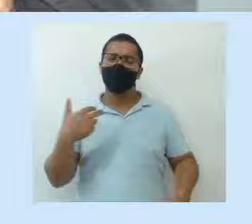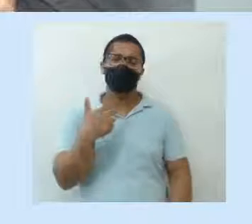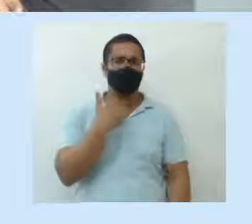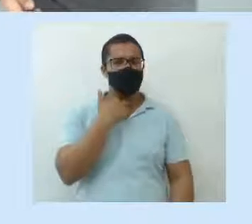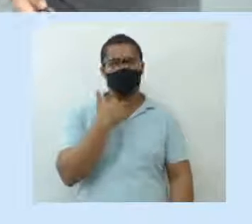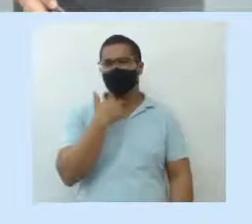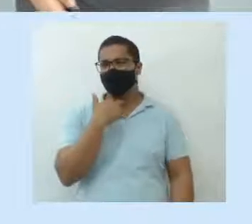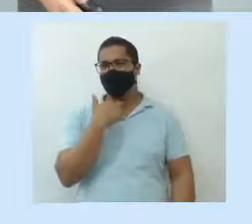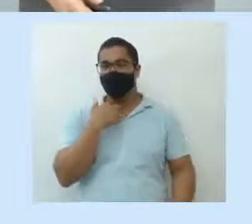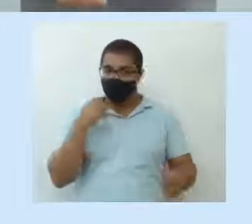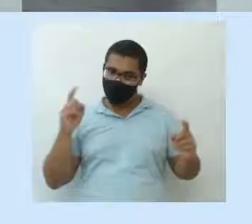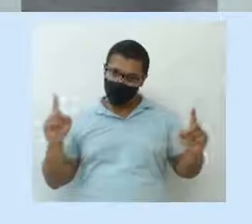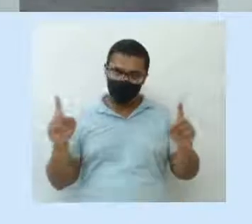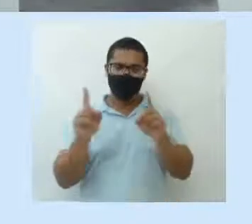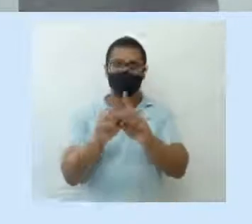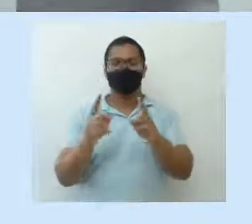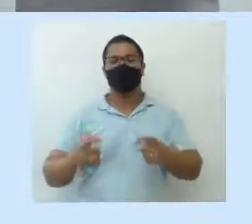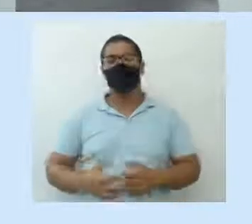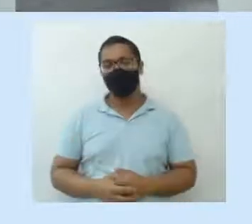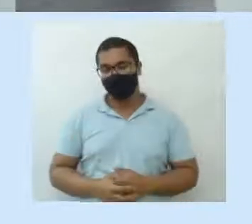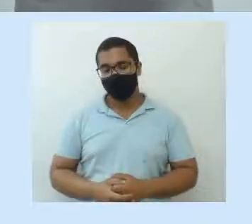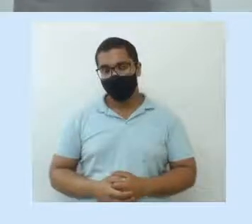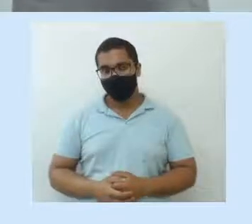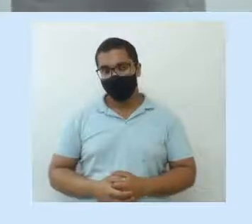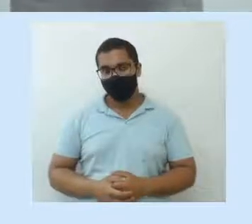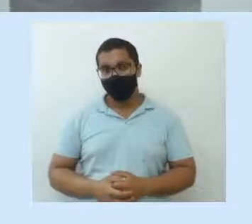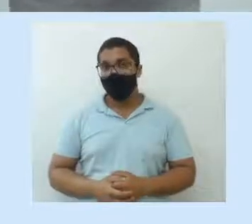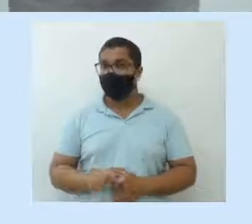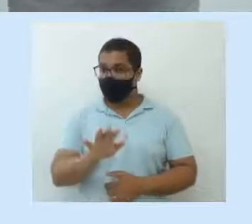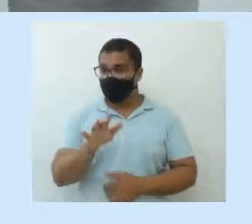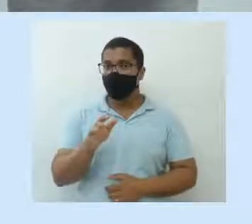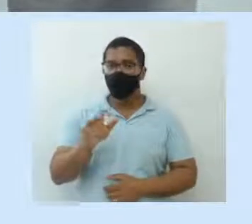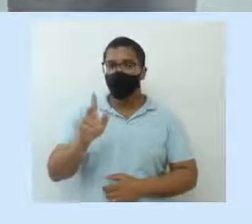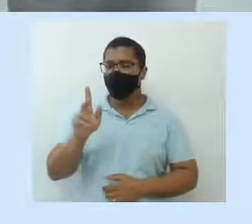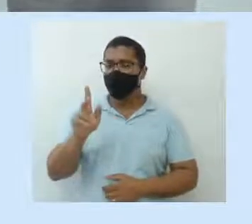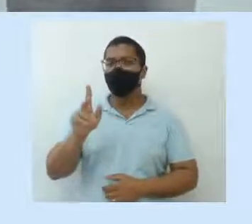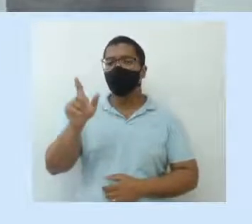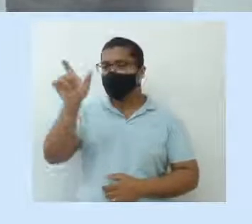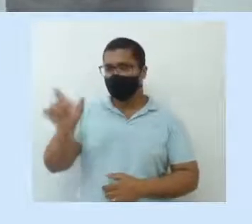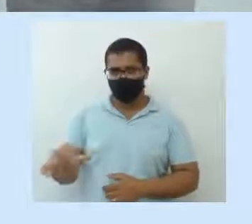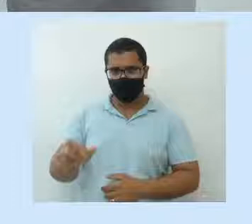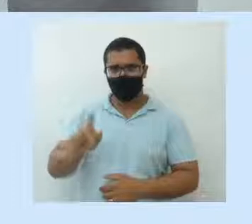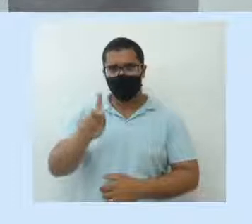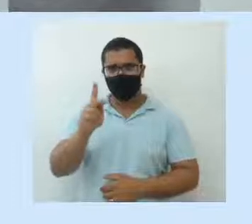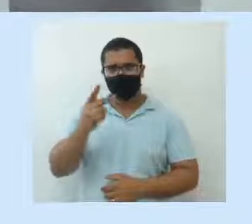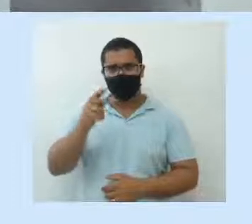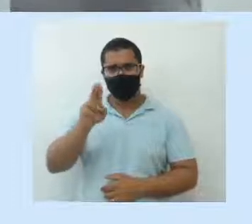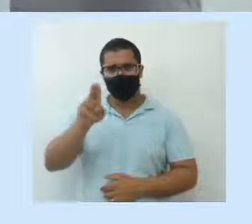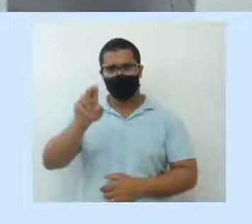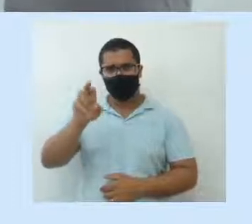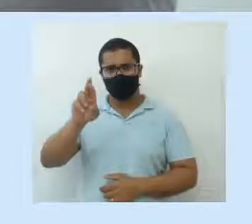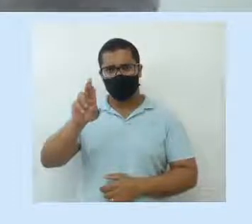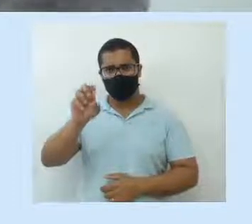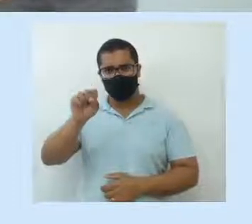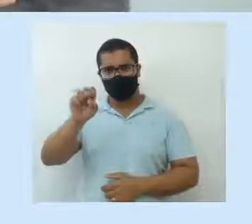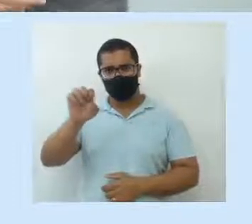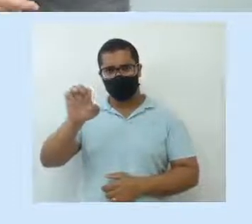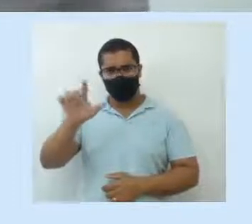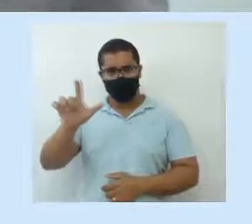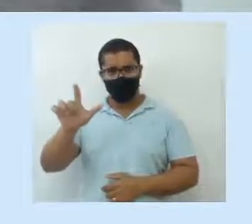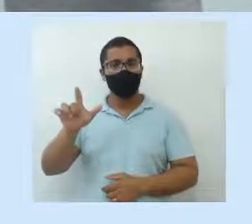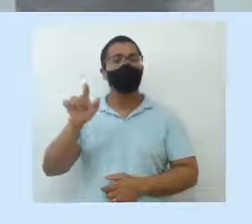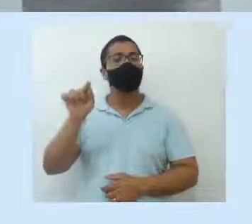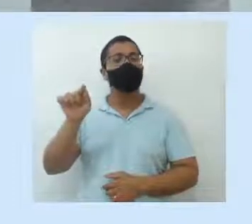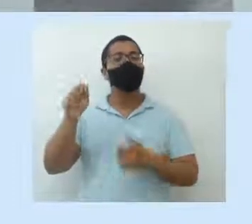sujeito e objeto. Aí vejam só aqui, para Russell, o conhecimento é construído